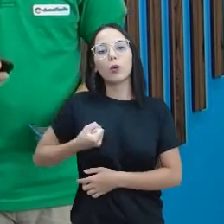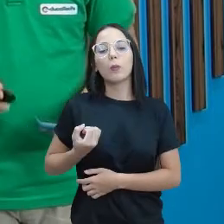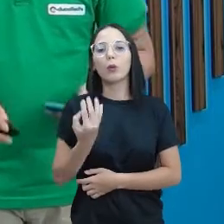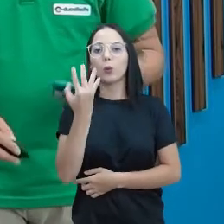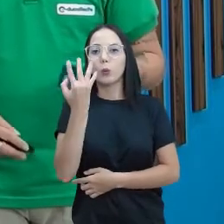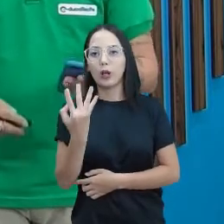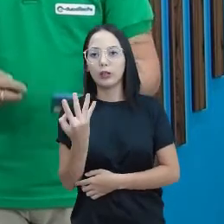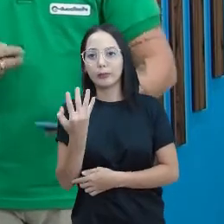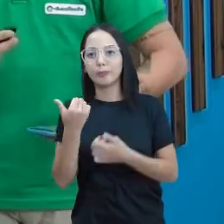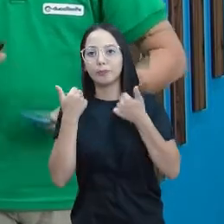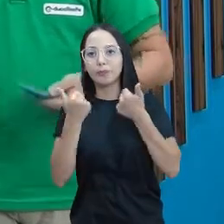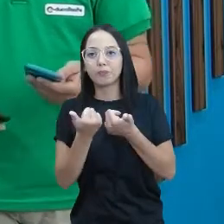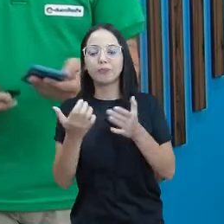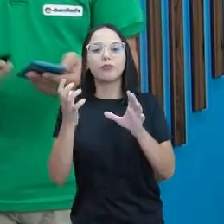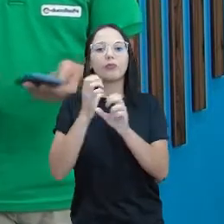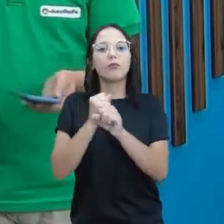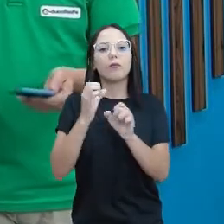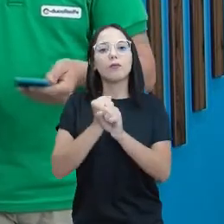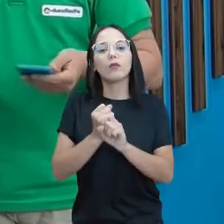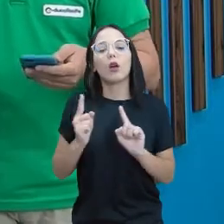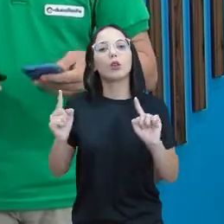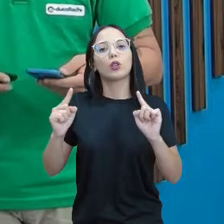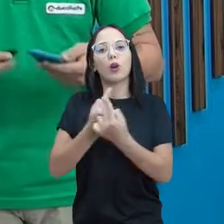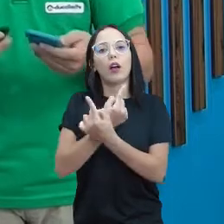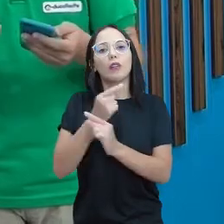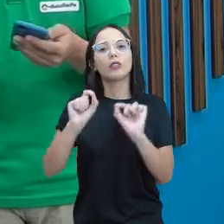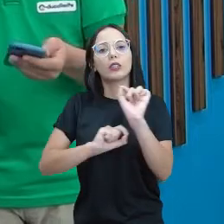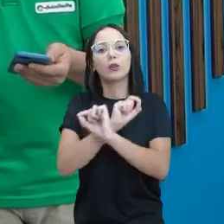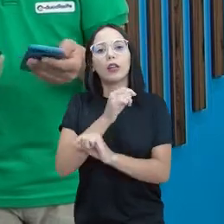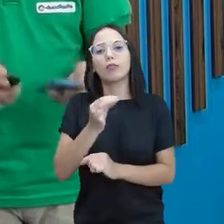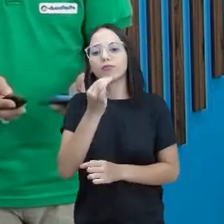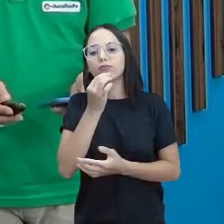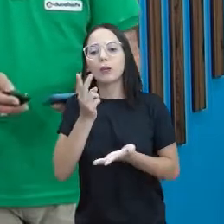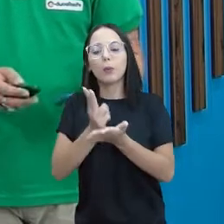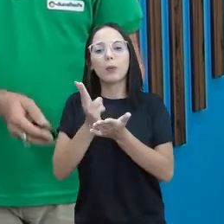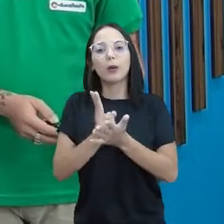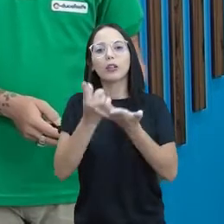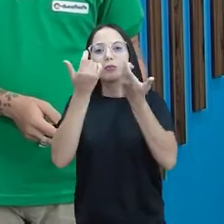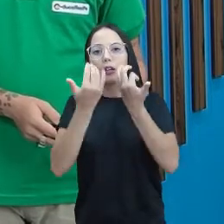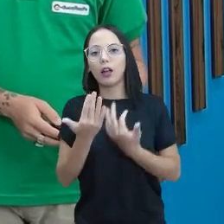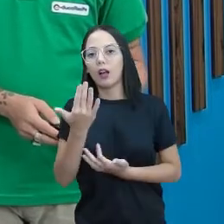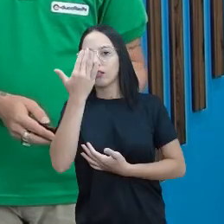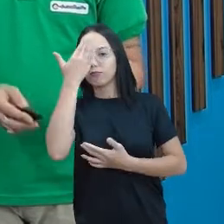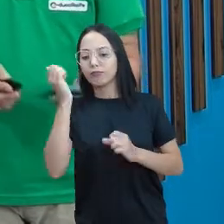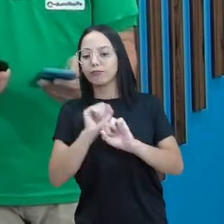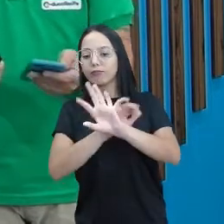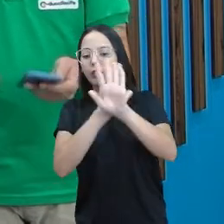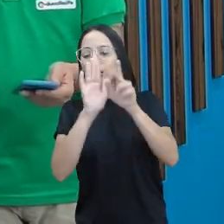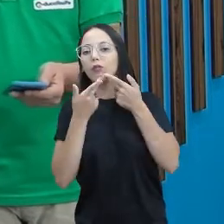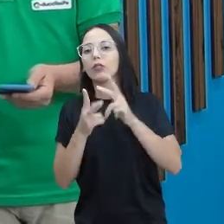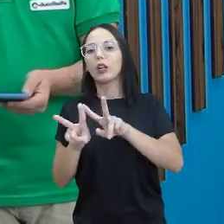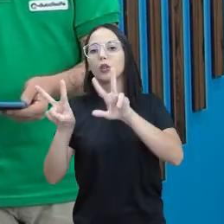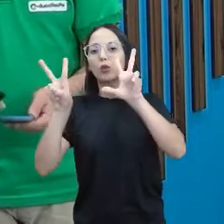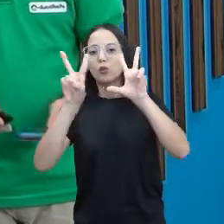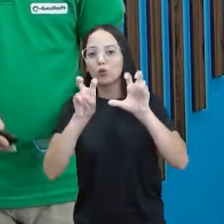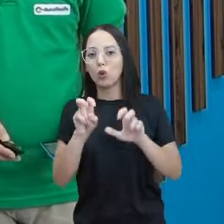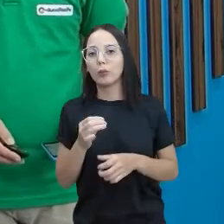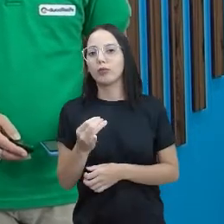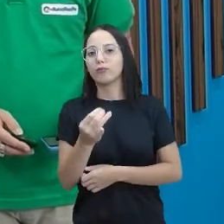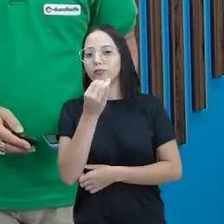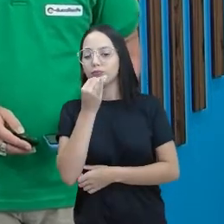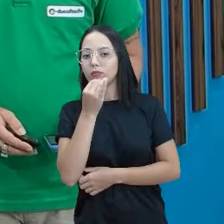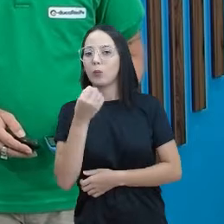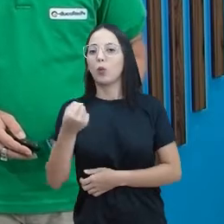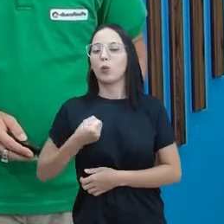certo? Então, essa operação inversa, ela vai ficar muito mais evidente quando você está falando da potenciação com o